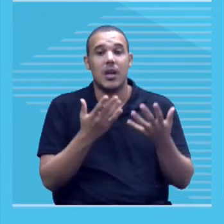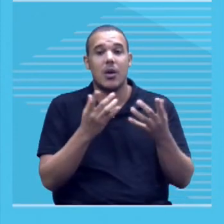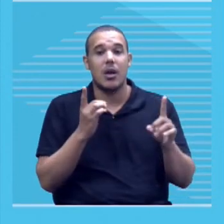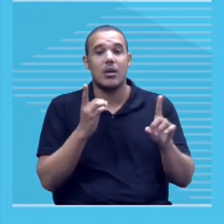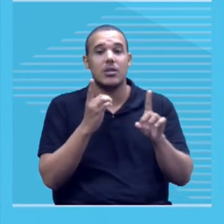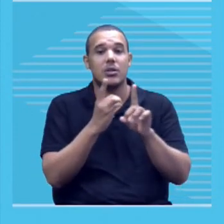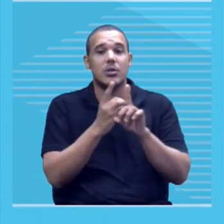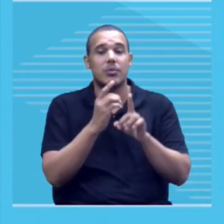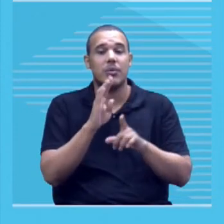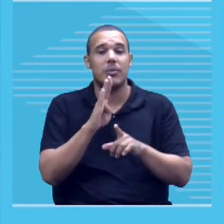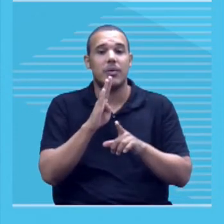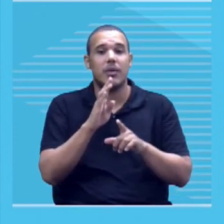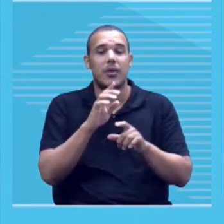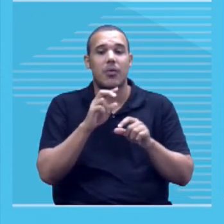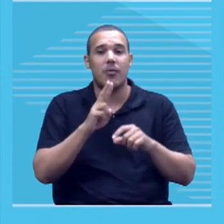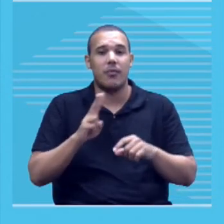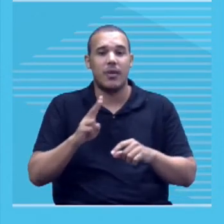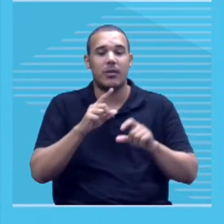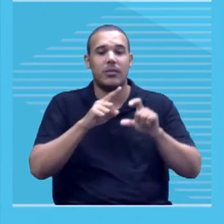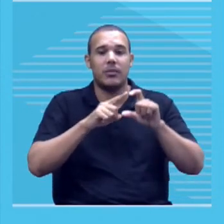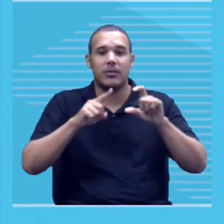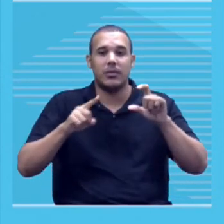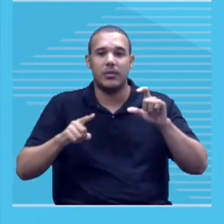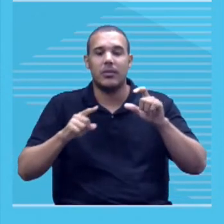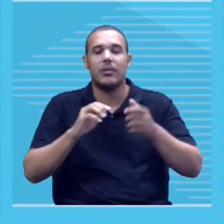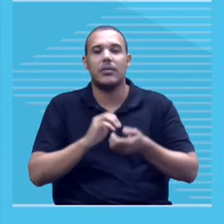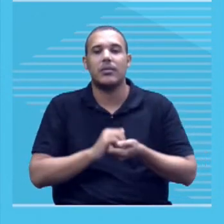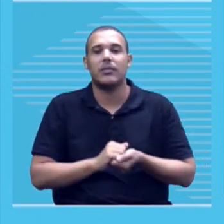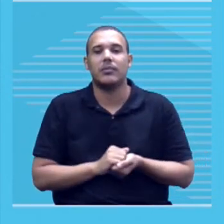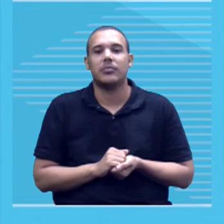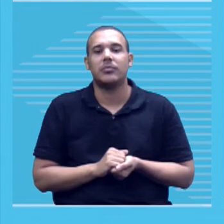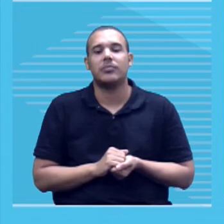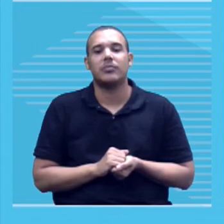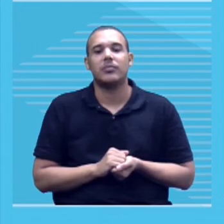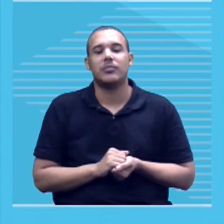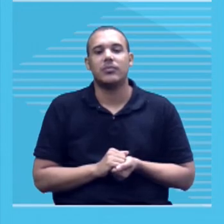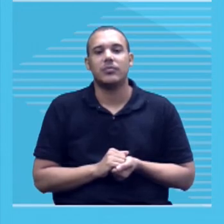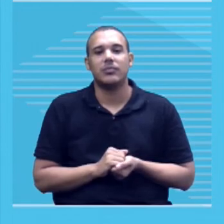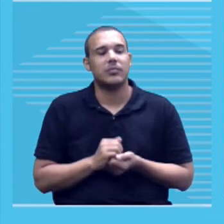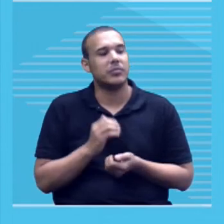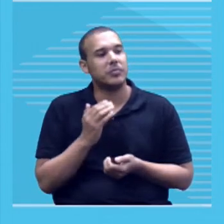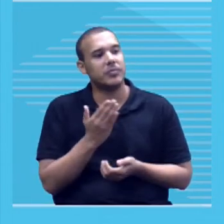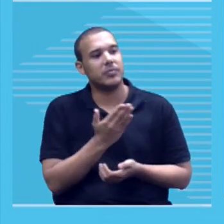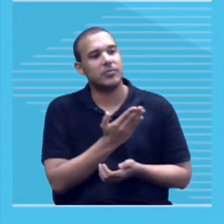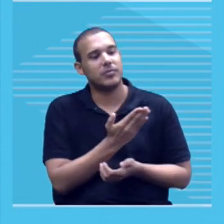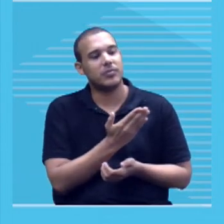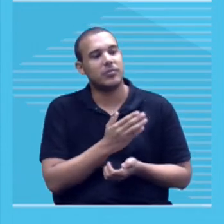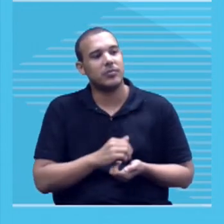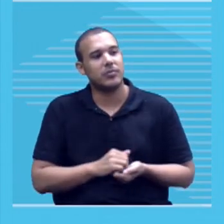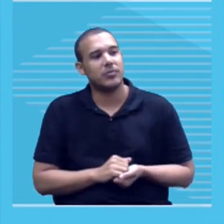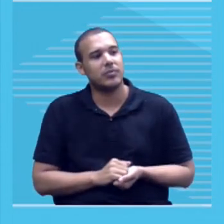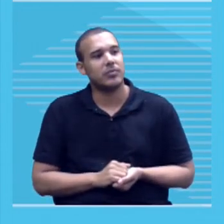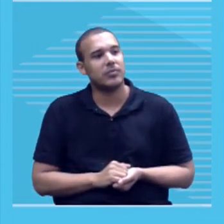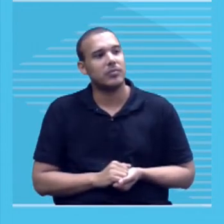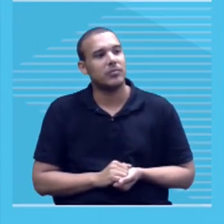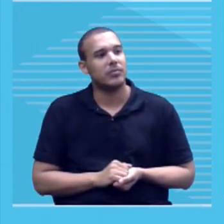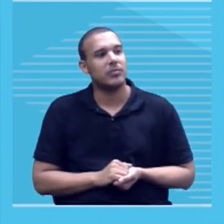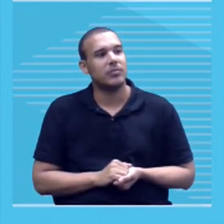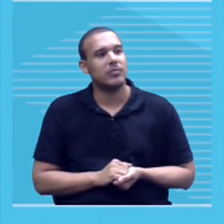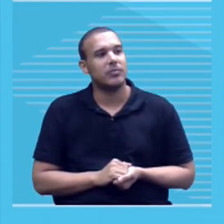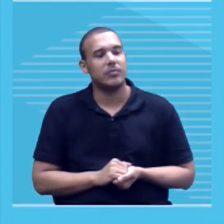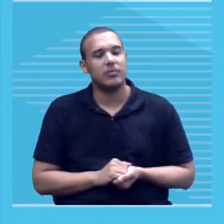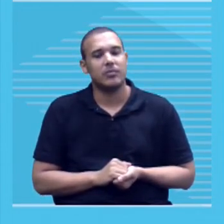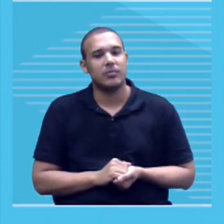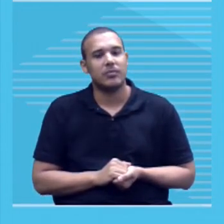letra B, o valor da corrente. Mas a DDP ele também já deu na questão, 220. Por isso que um aluno